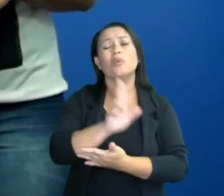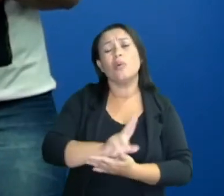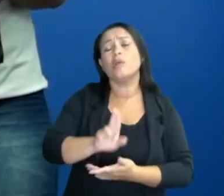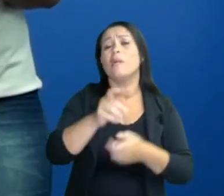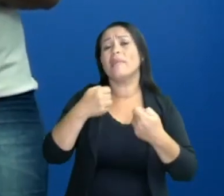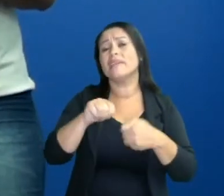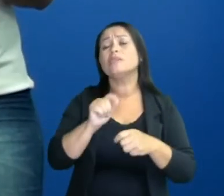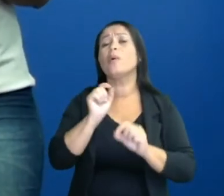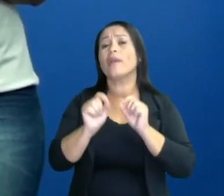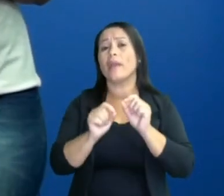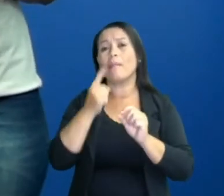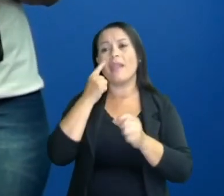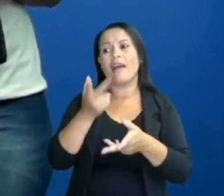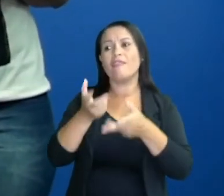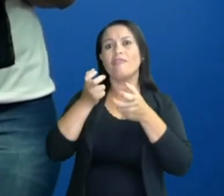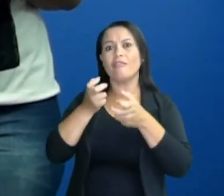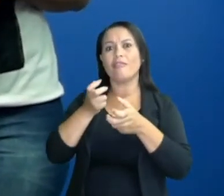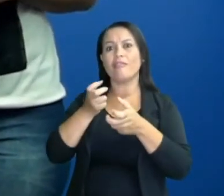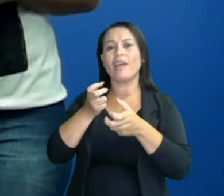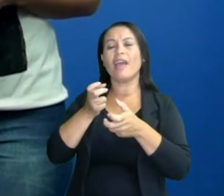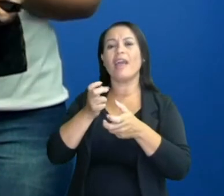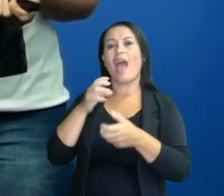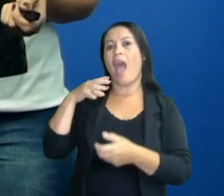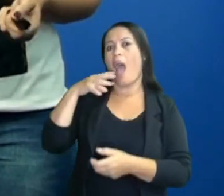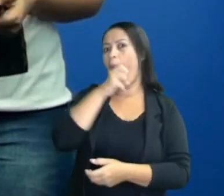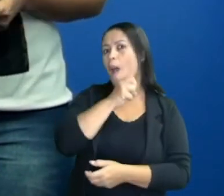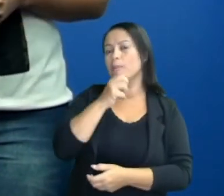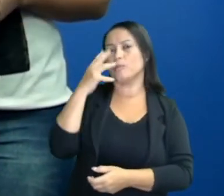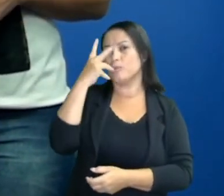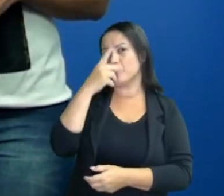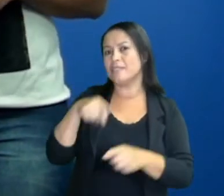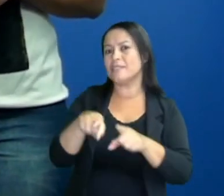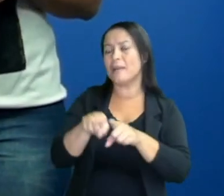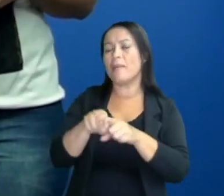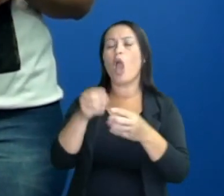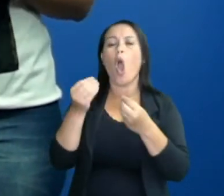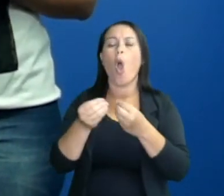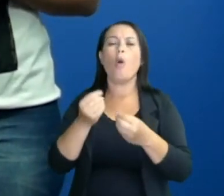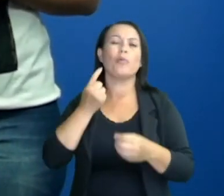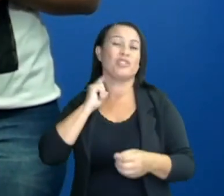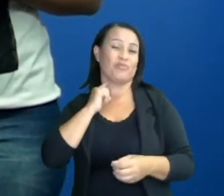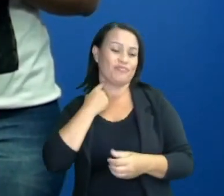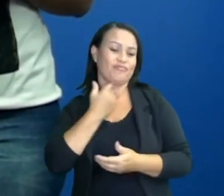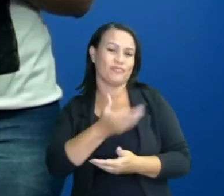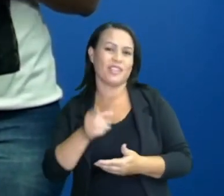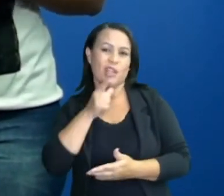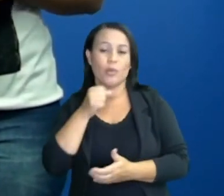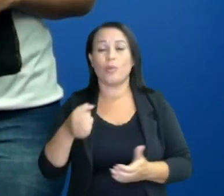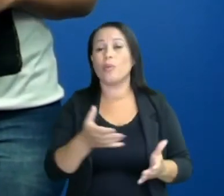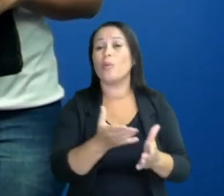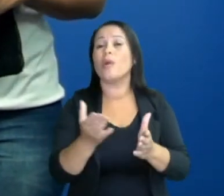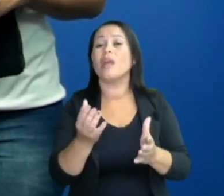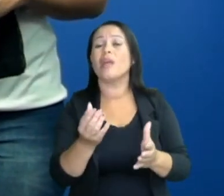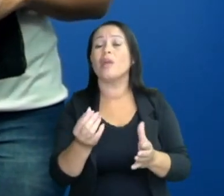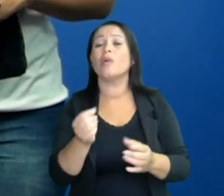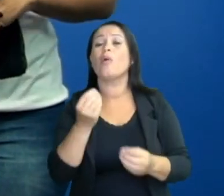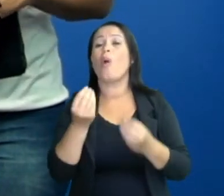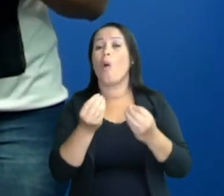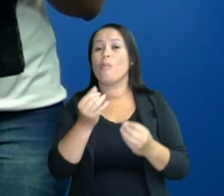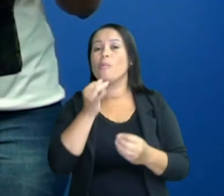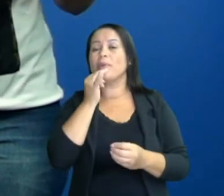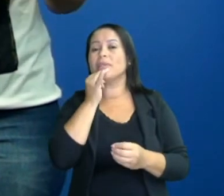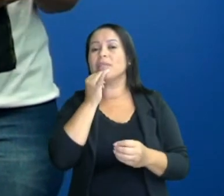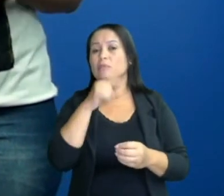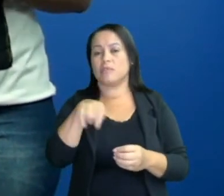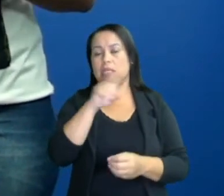final e aí como é que acontece a contaminação dos rios e do lençol freático com o uso excessivo de agrotóxicos